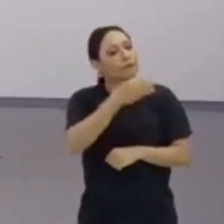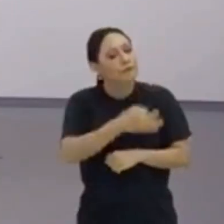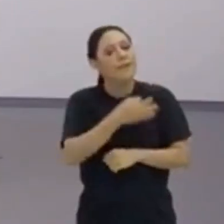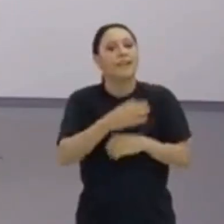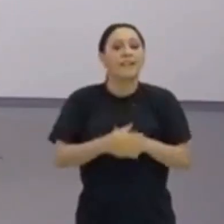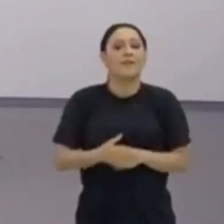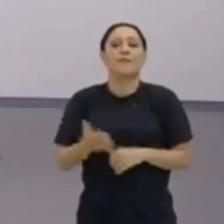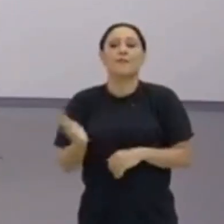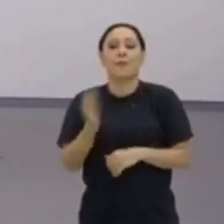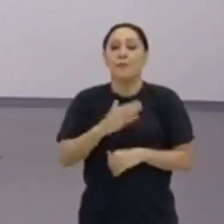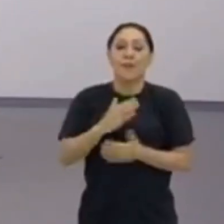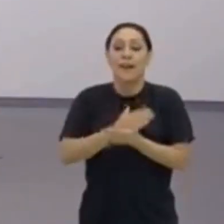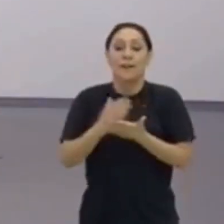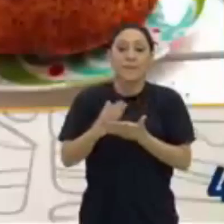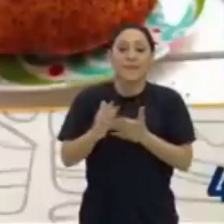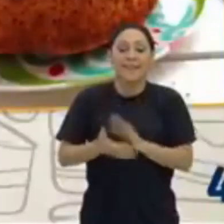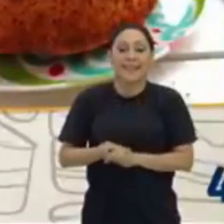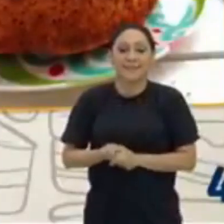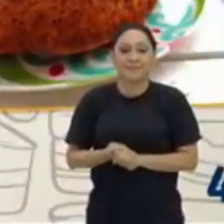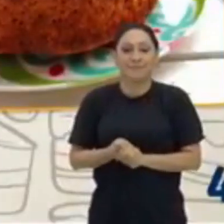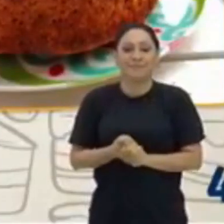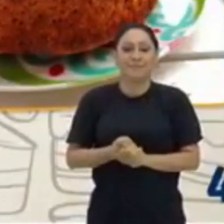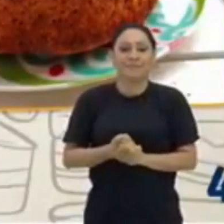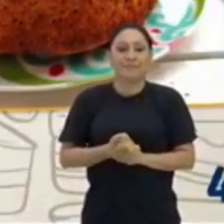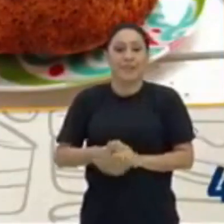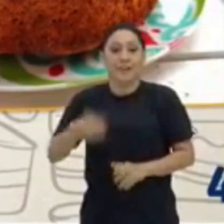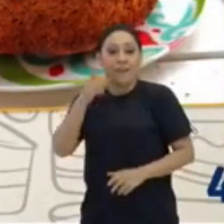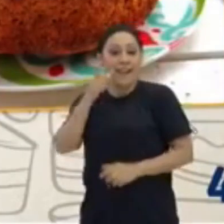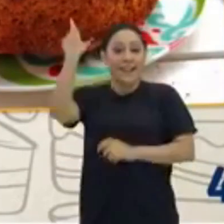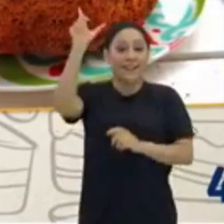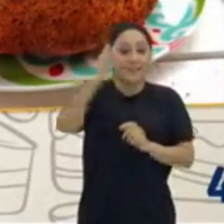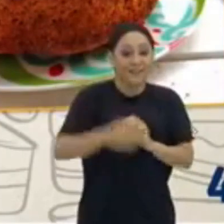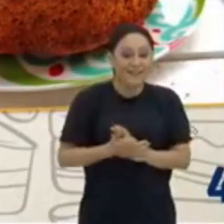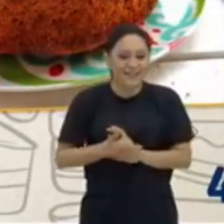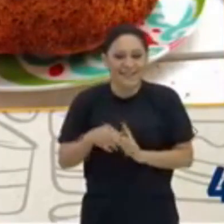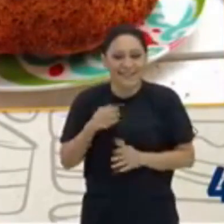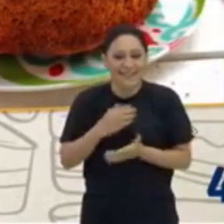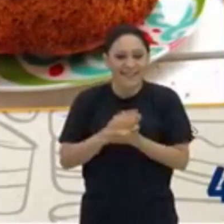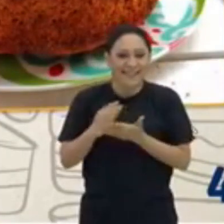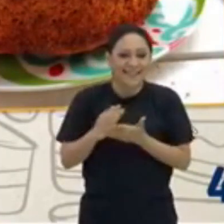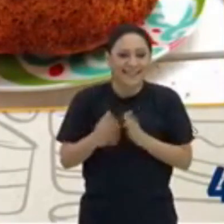lá. Então vamos para a aula, vamos para a capela? Começar. Valendo, né? Valendo!